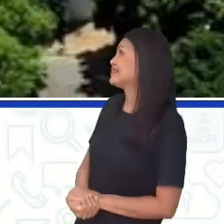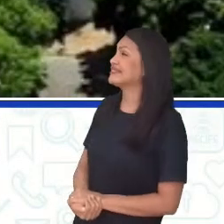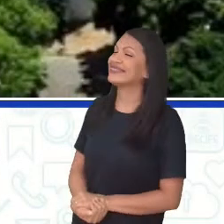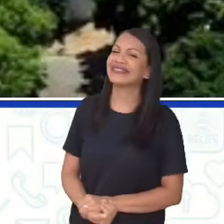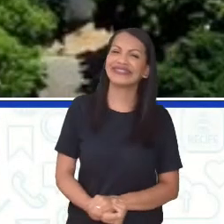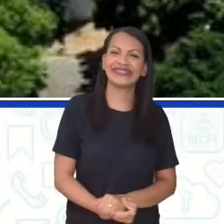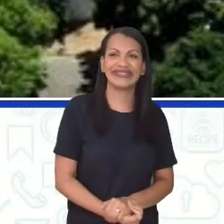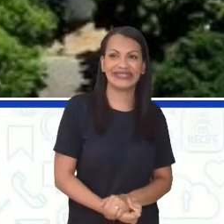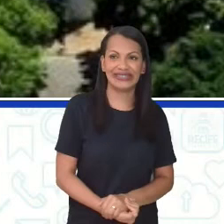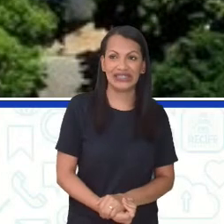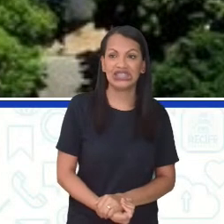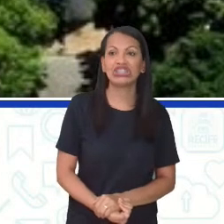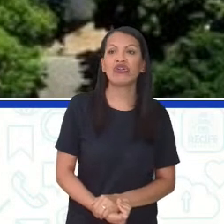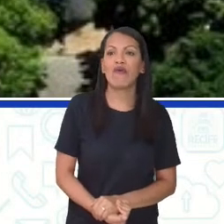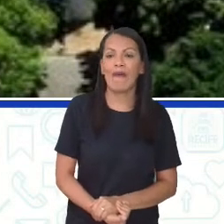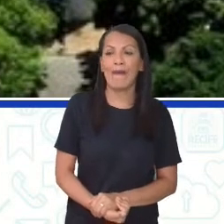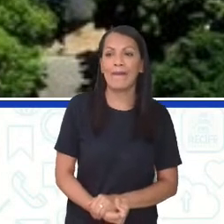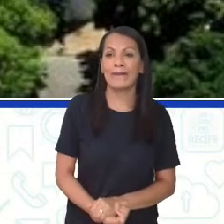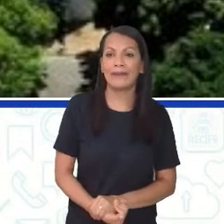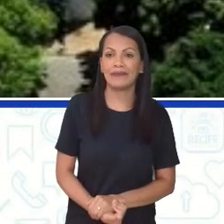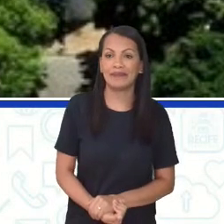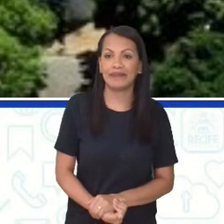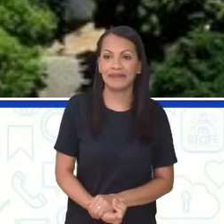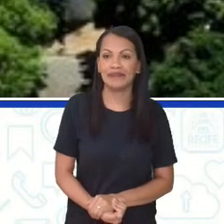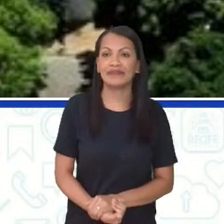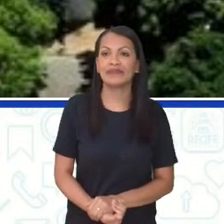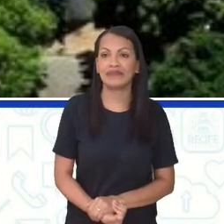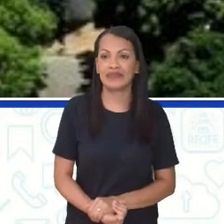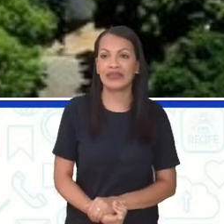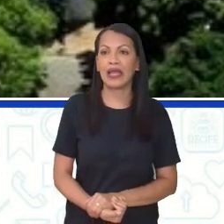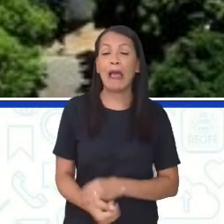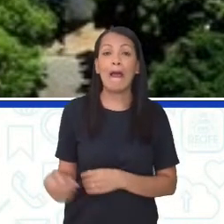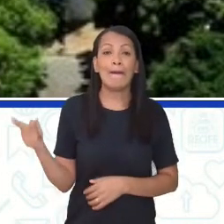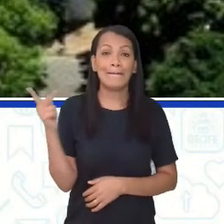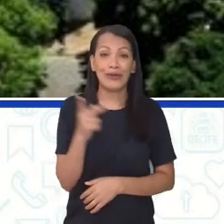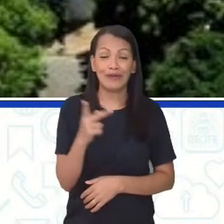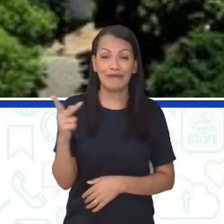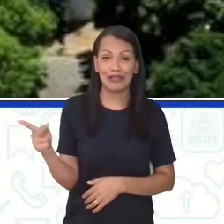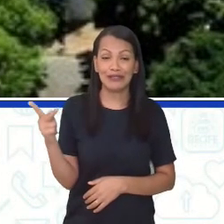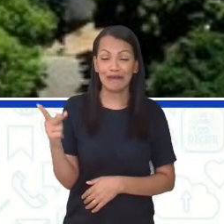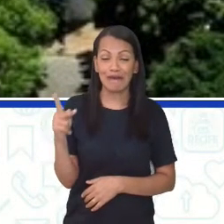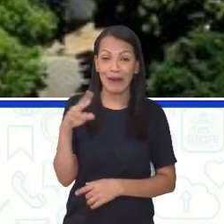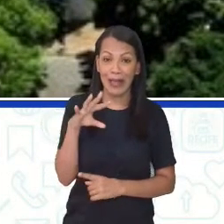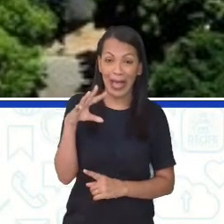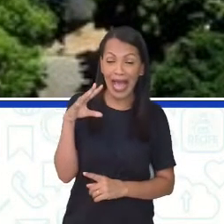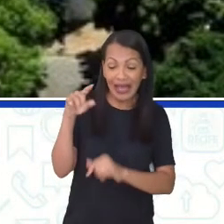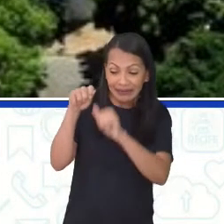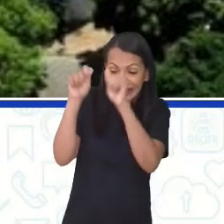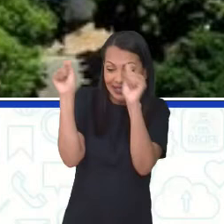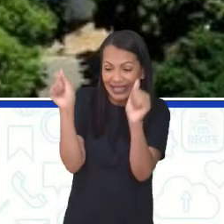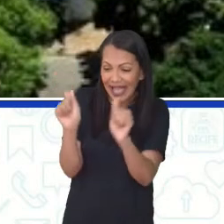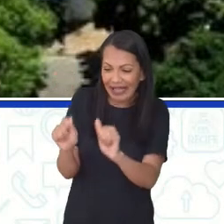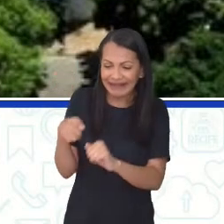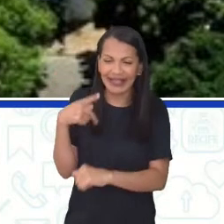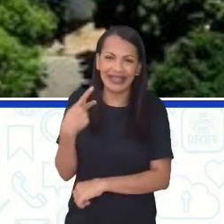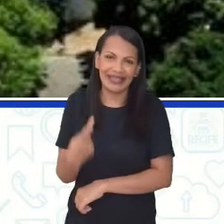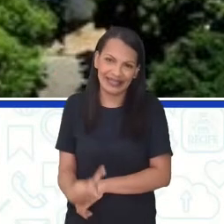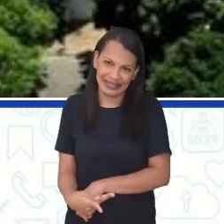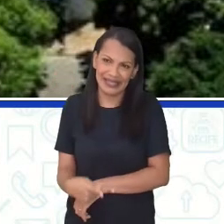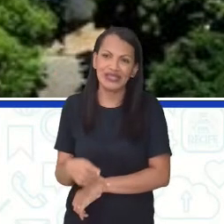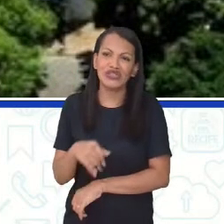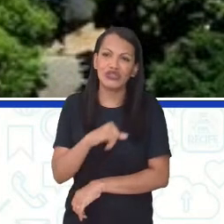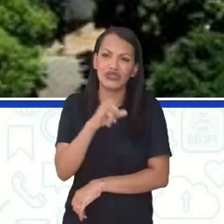essa foto é do arquivo da professora Gine, professora de artes aqui do EMAD, e é da Casa